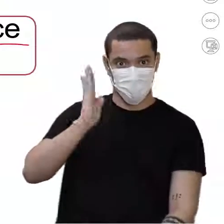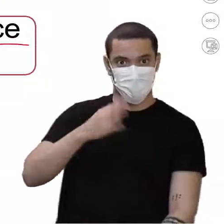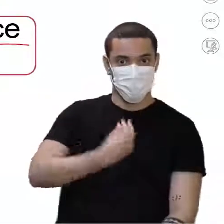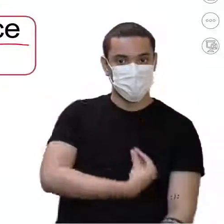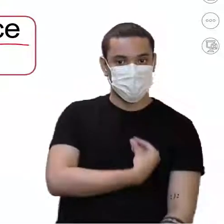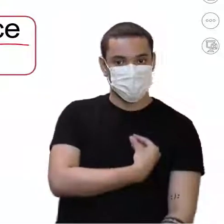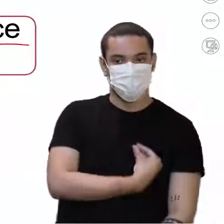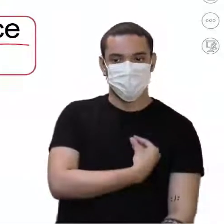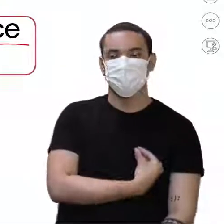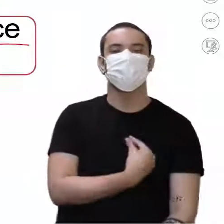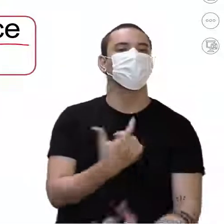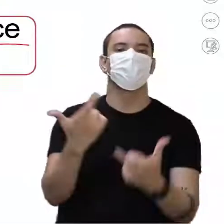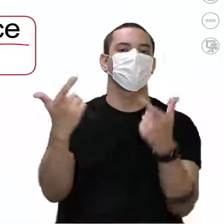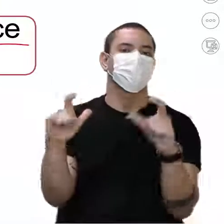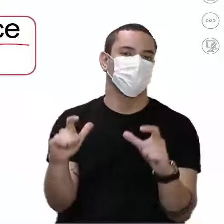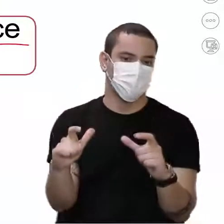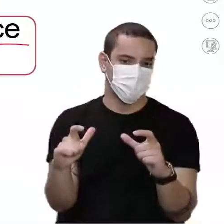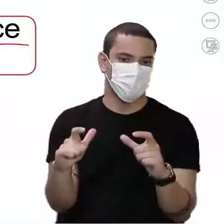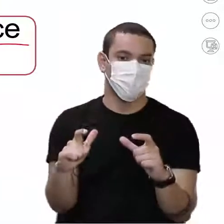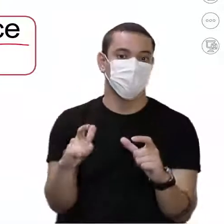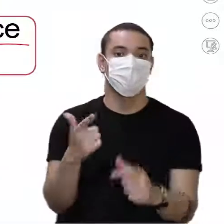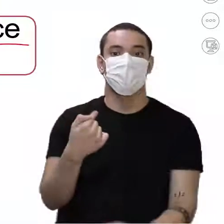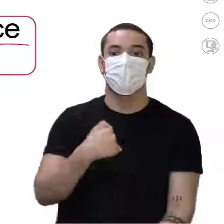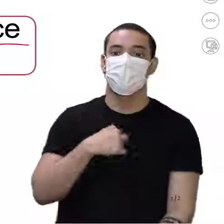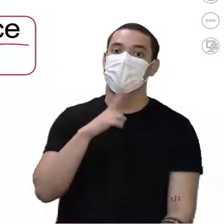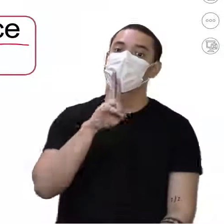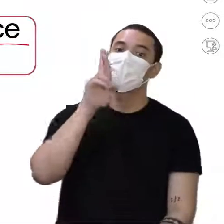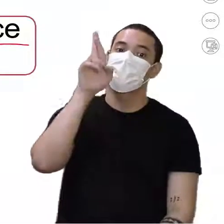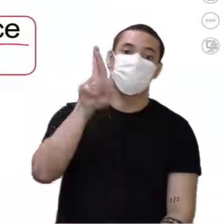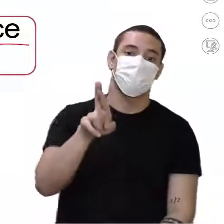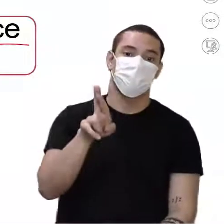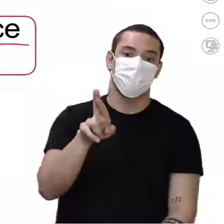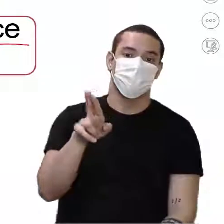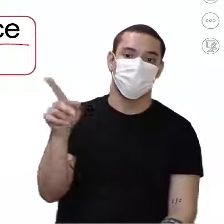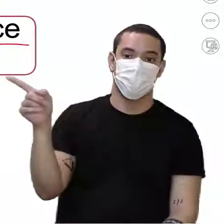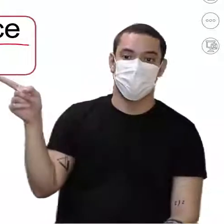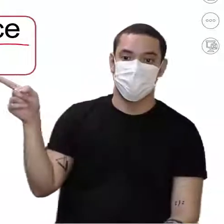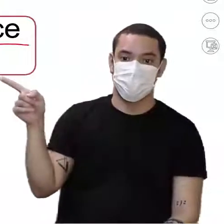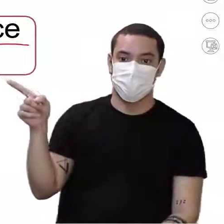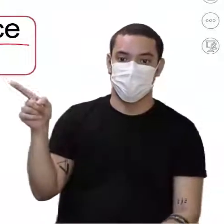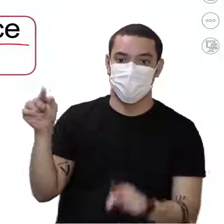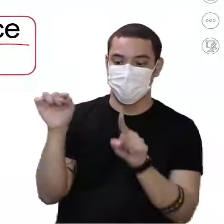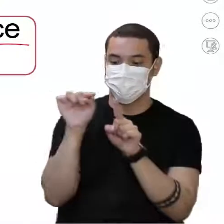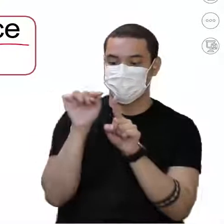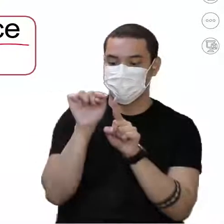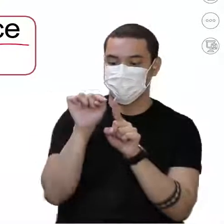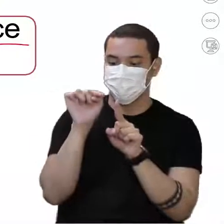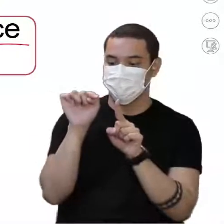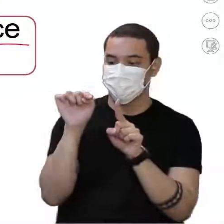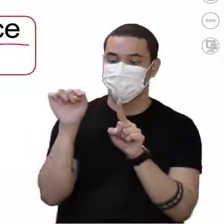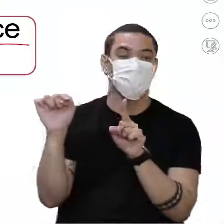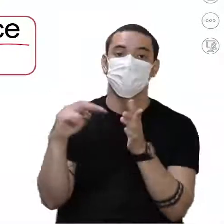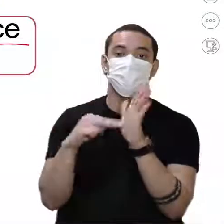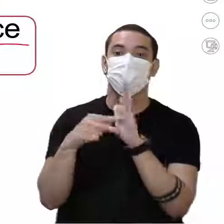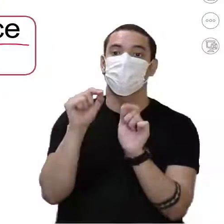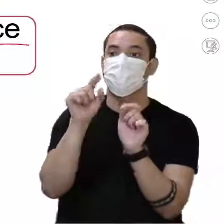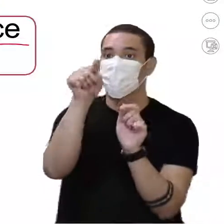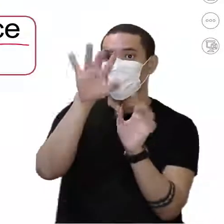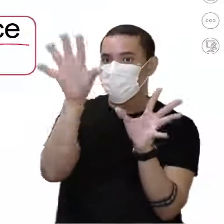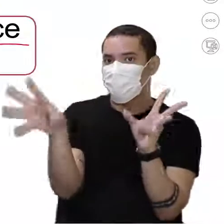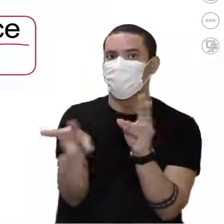eu estive foi... E aí você vai colocar o quê? Os lugares que você